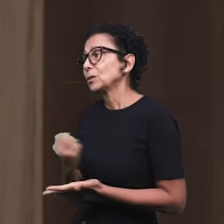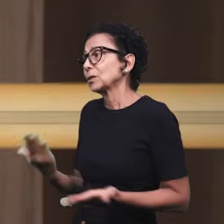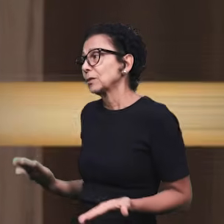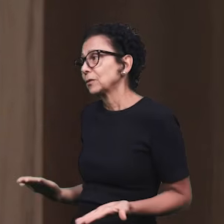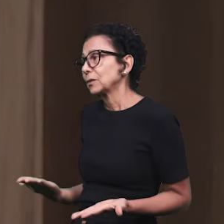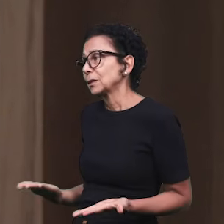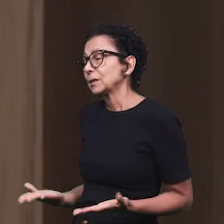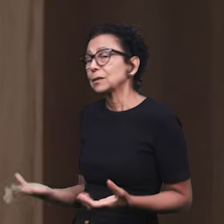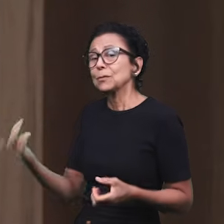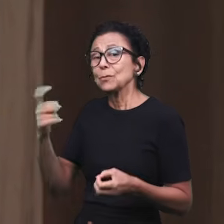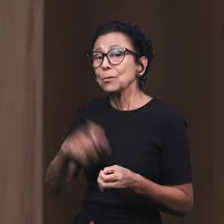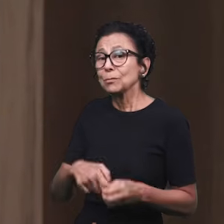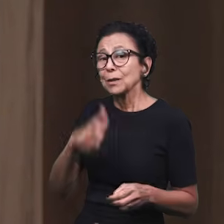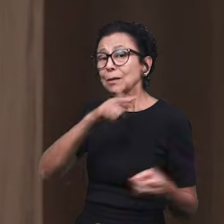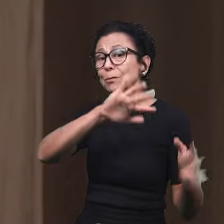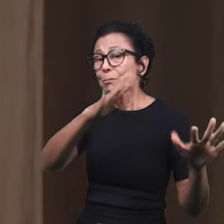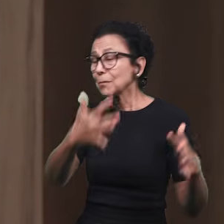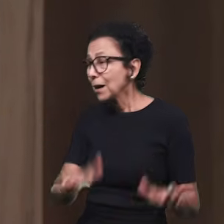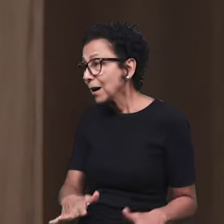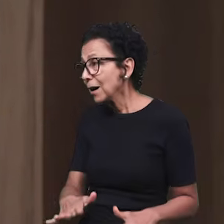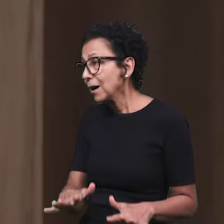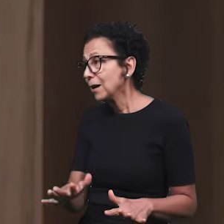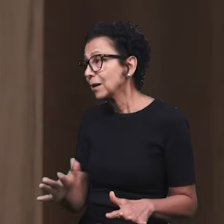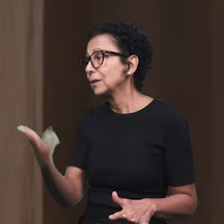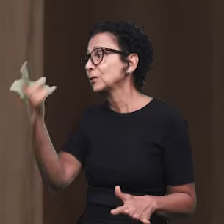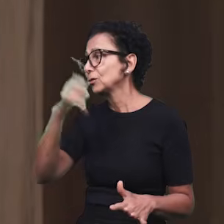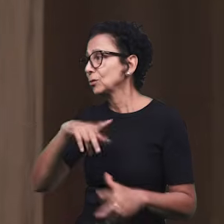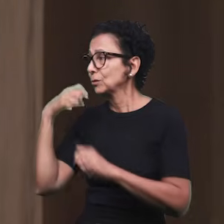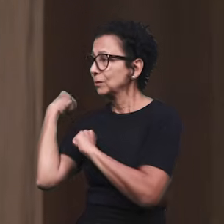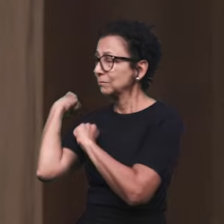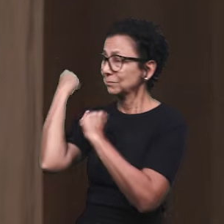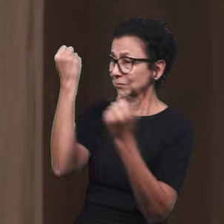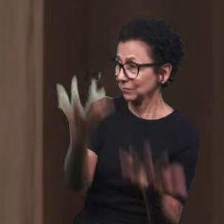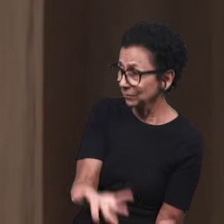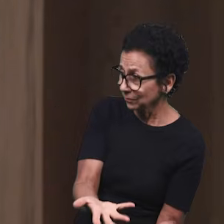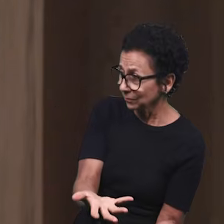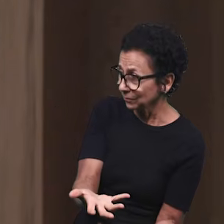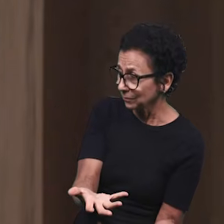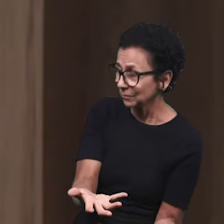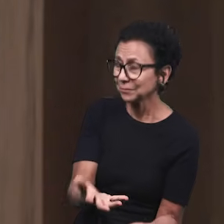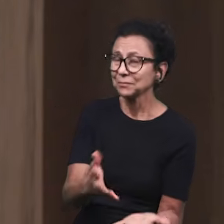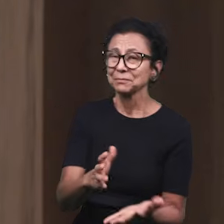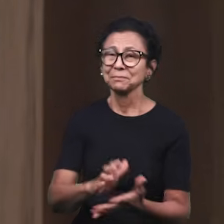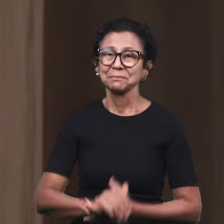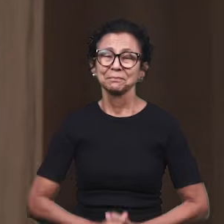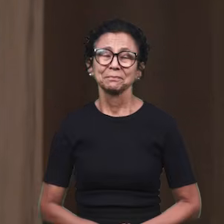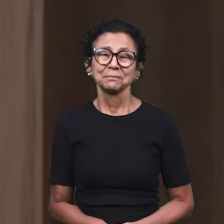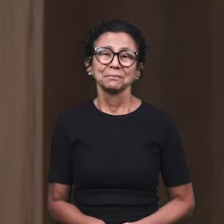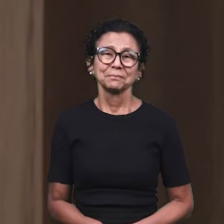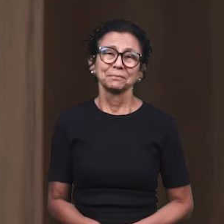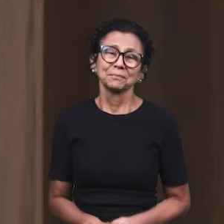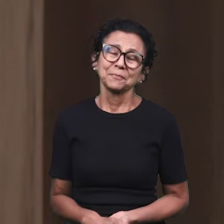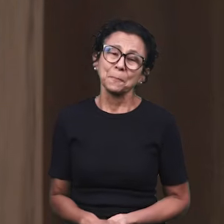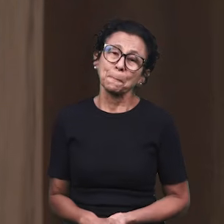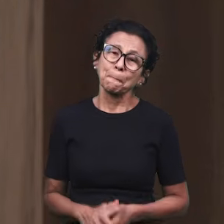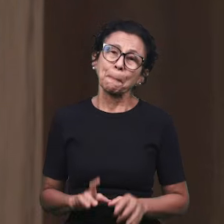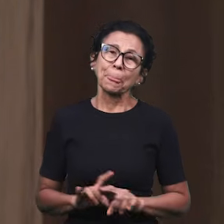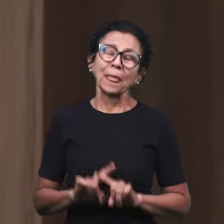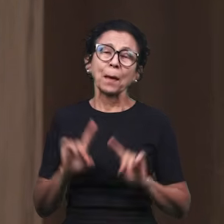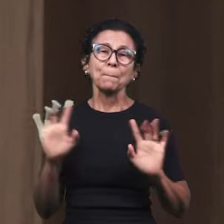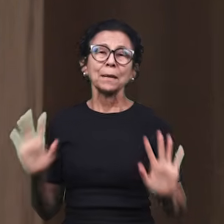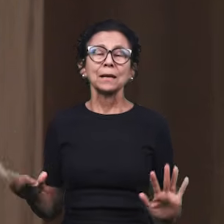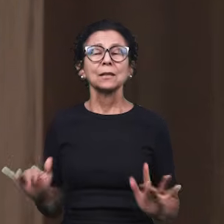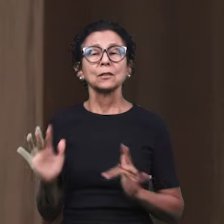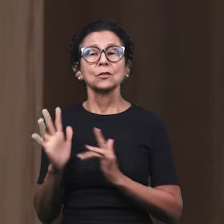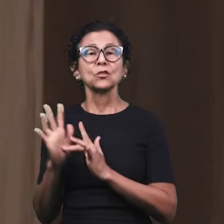as redes. Mas aquilo que o Senhor Jesus estava fazendo ali era uma escola,